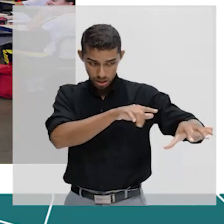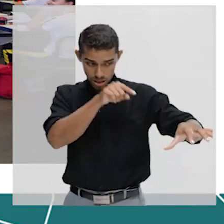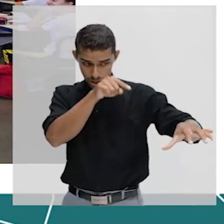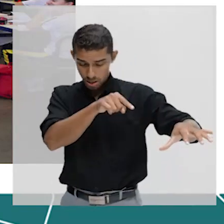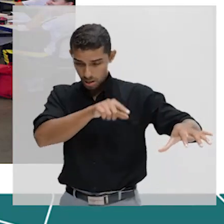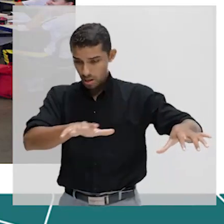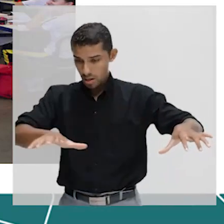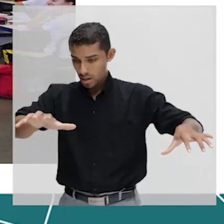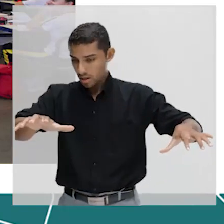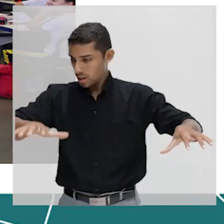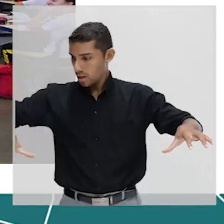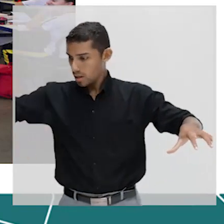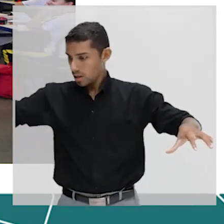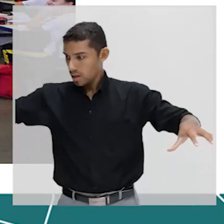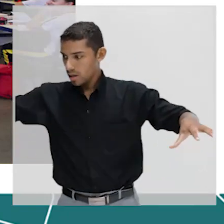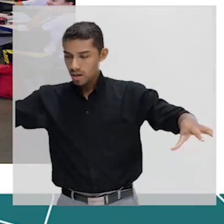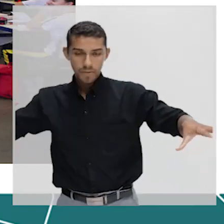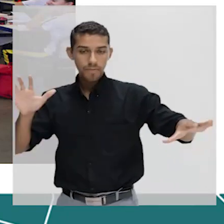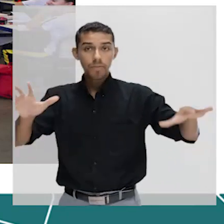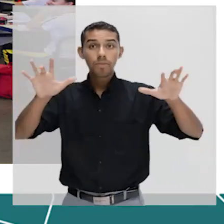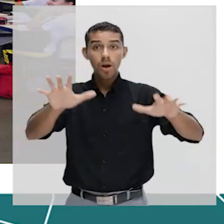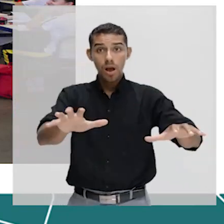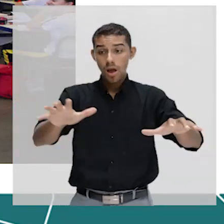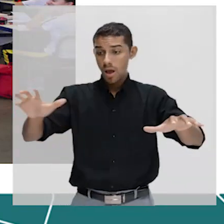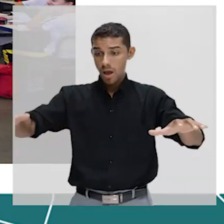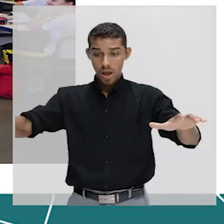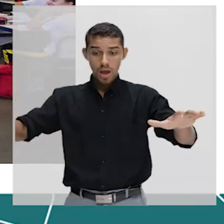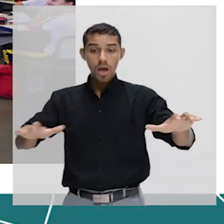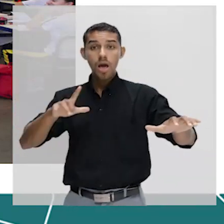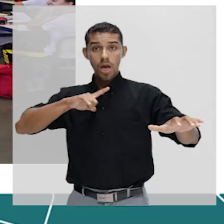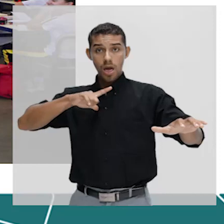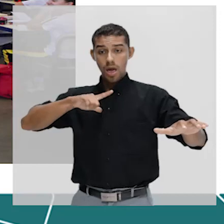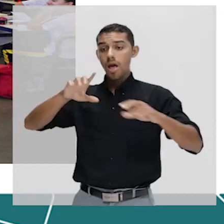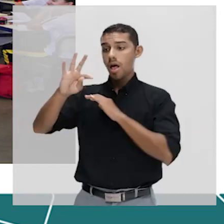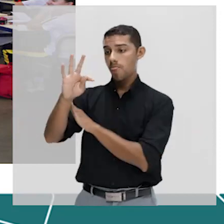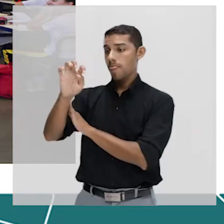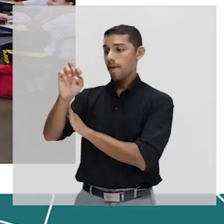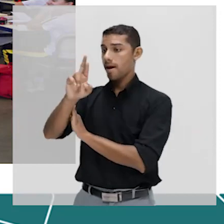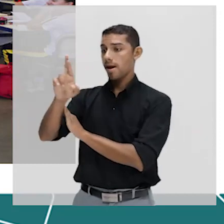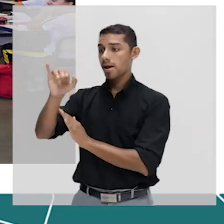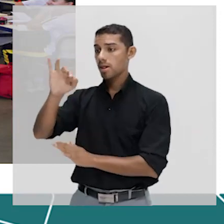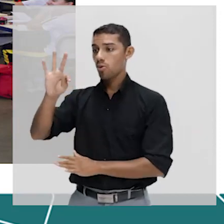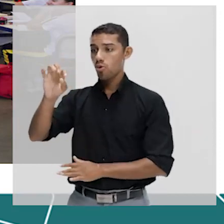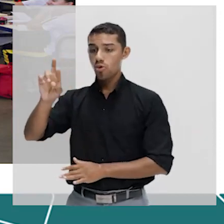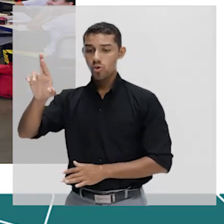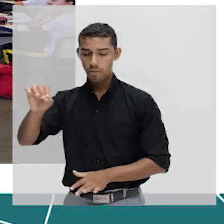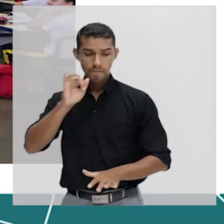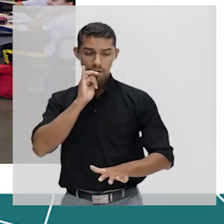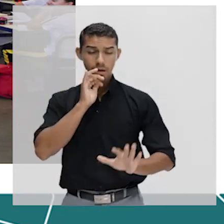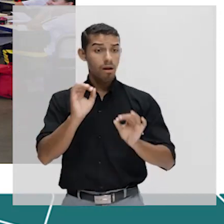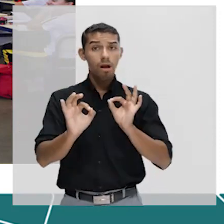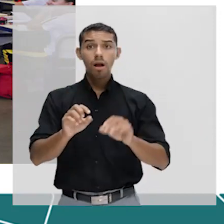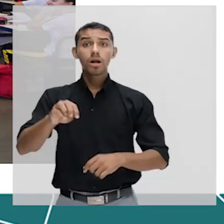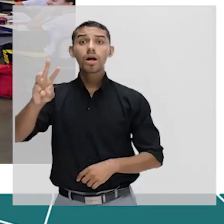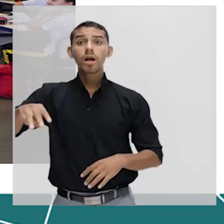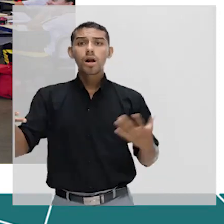a partir dali se forma um território. Aquele é o espaço dos alunos da 200. Quem vai organizar ali as relações de poder? São os alunos